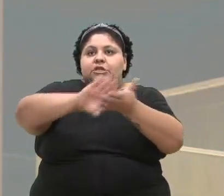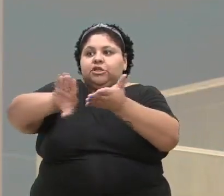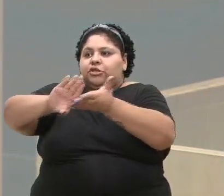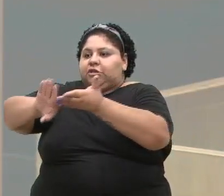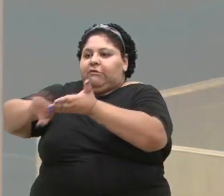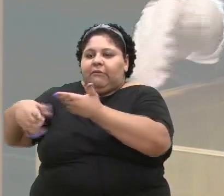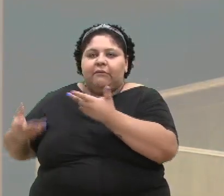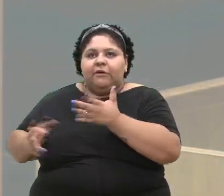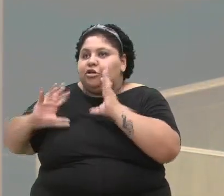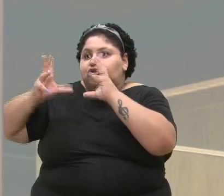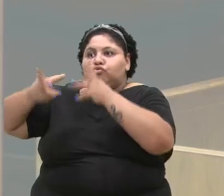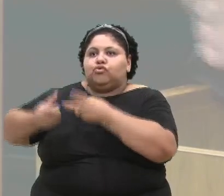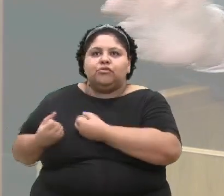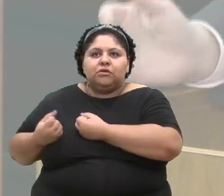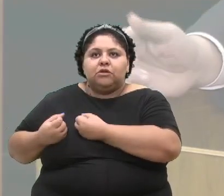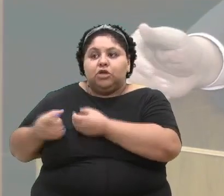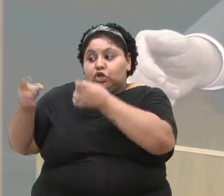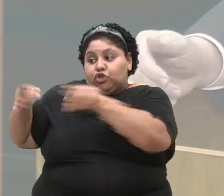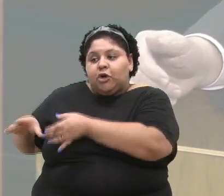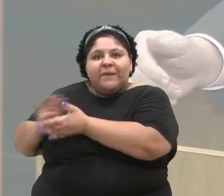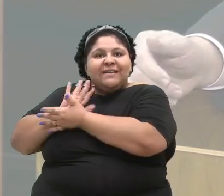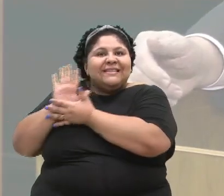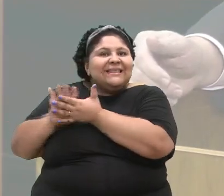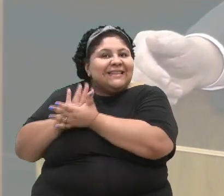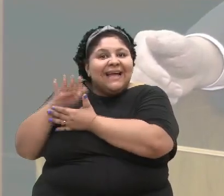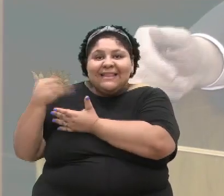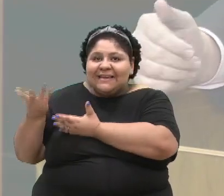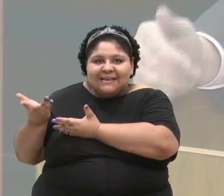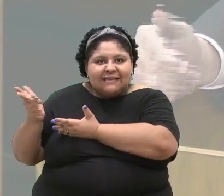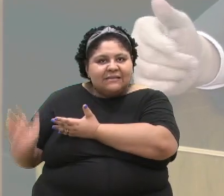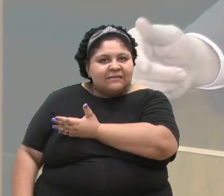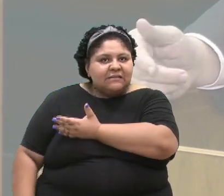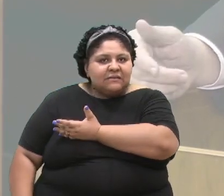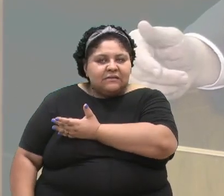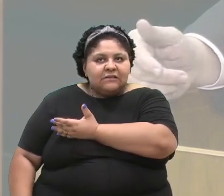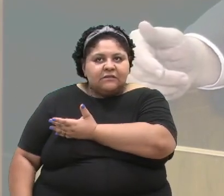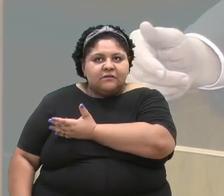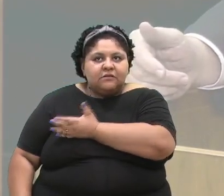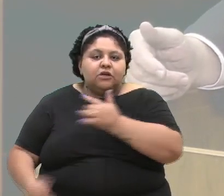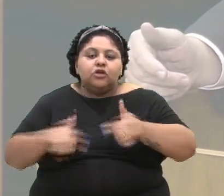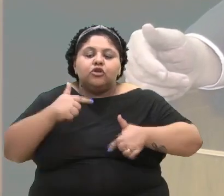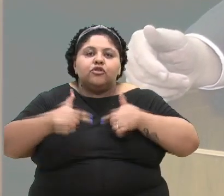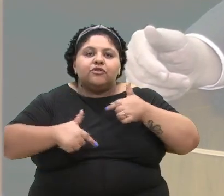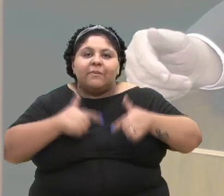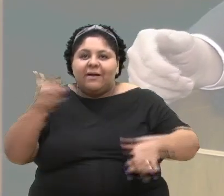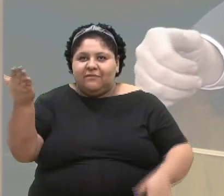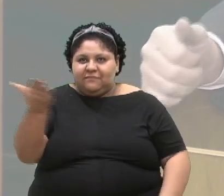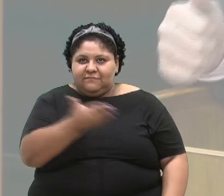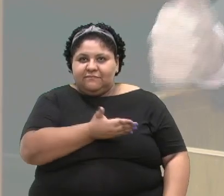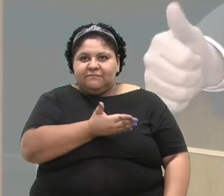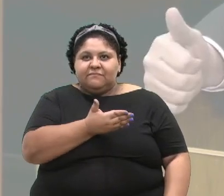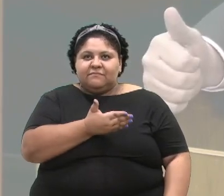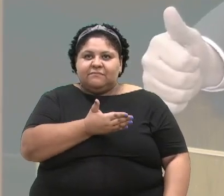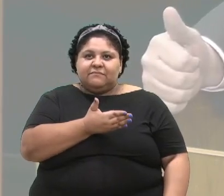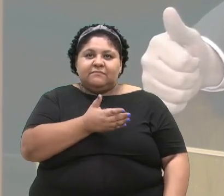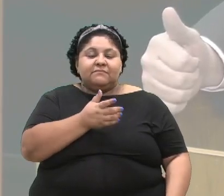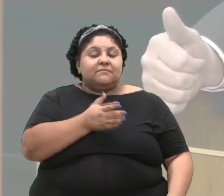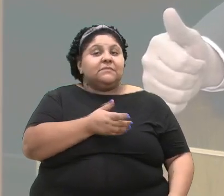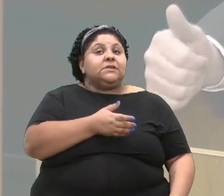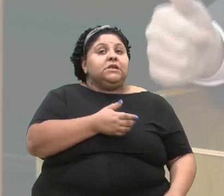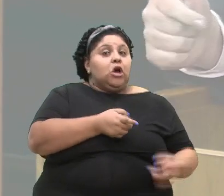tira a taxa, tira, sobra nada. E a atividade dos senhores e senhoras, ela envolve